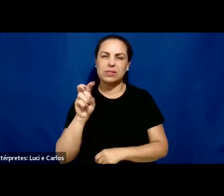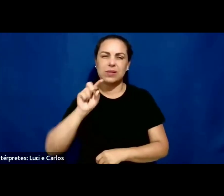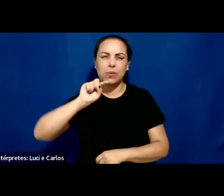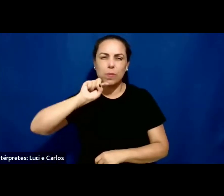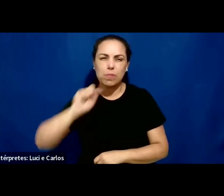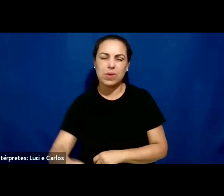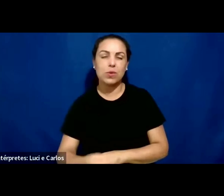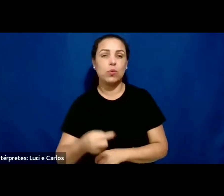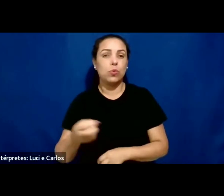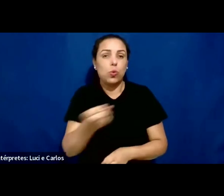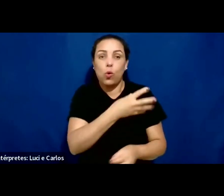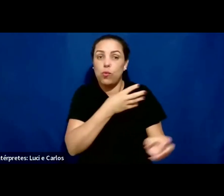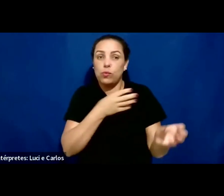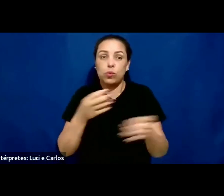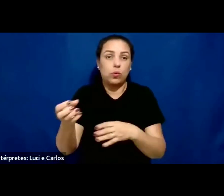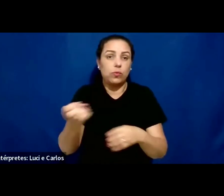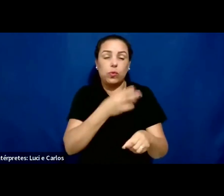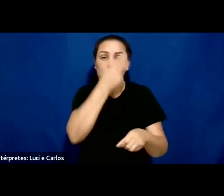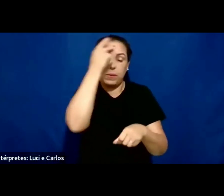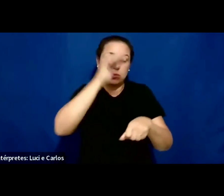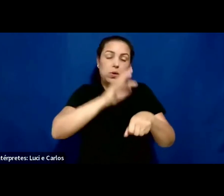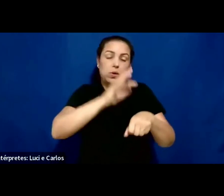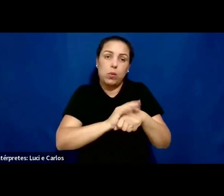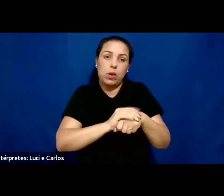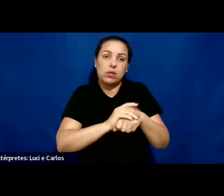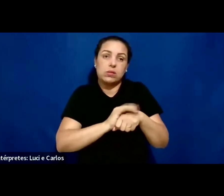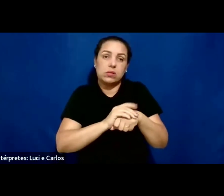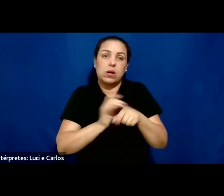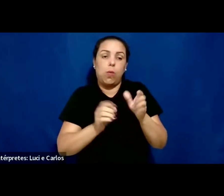os anos. E interessante, viu?